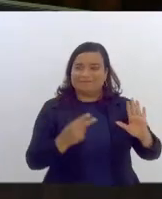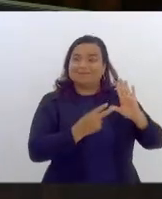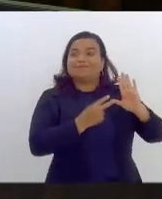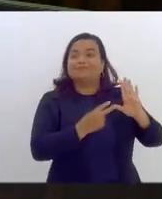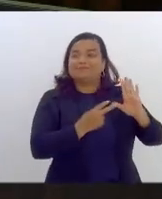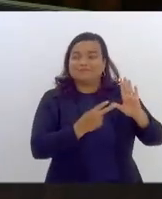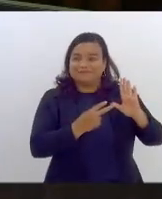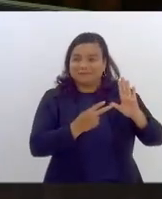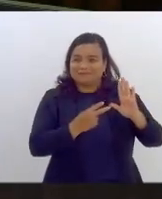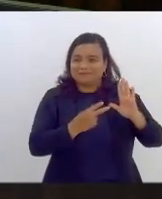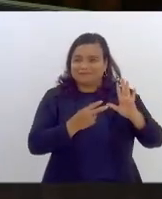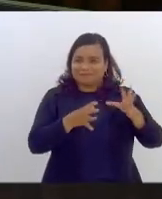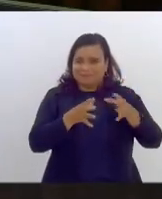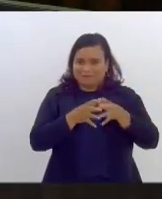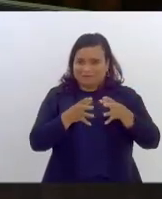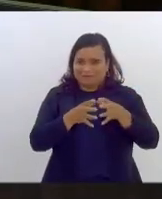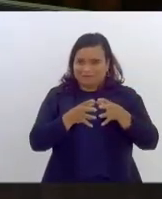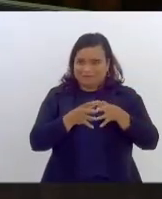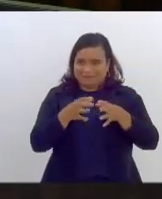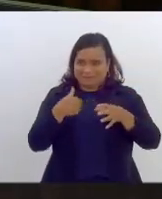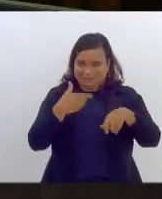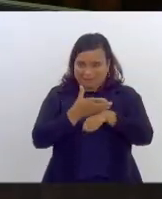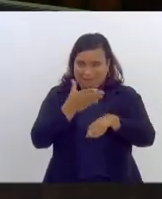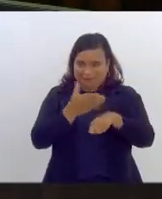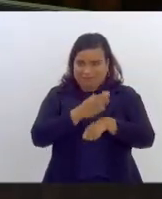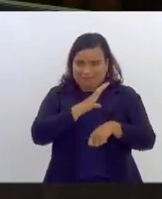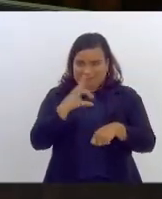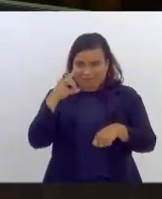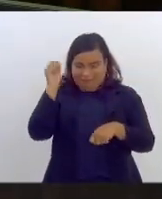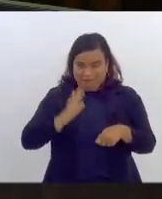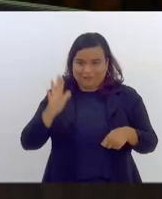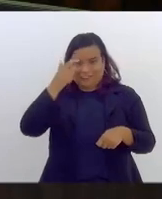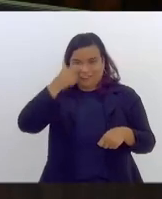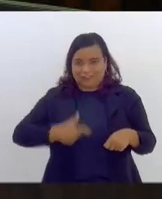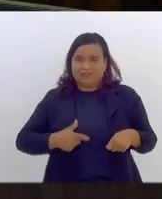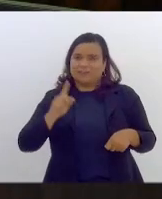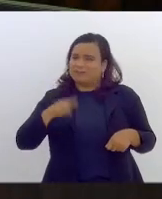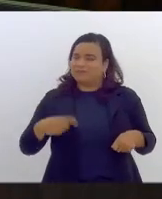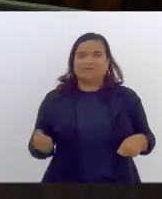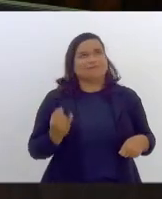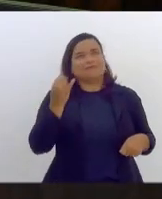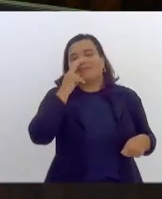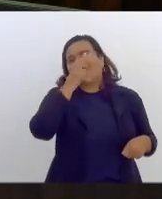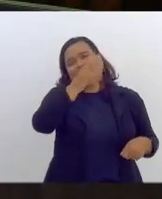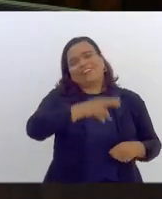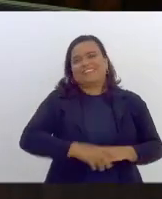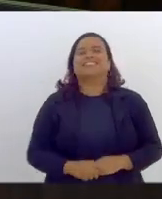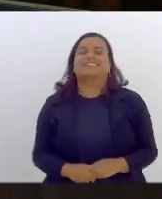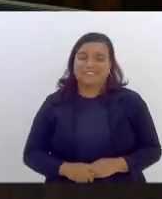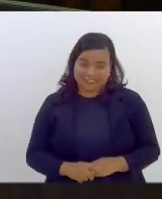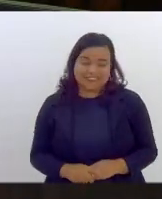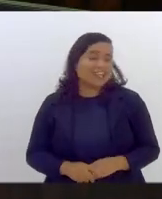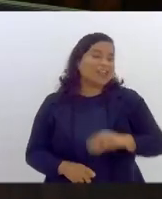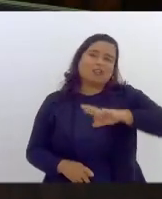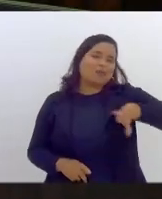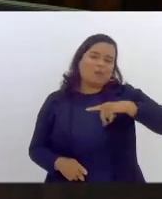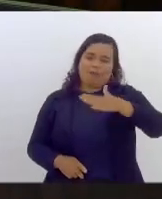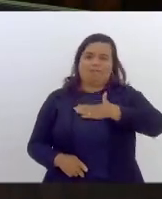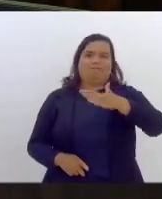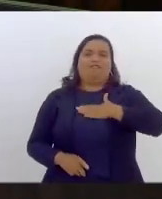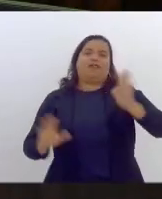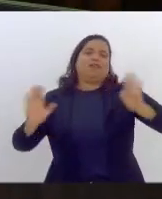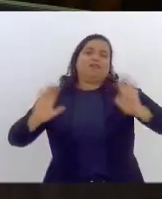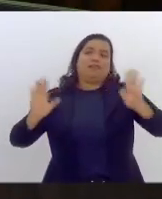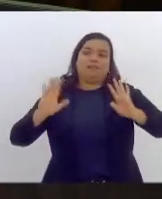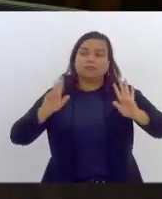reconhecimento a uma entidade em que eu hoje sou coordenadora nacional, ele é fundamental. Ele não é só meu.